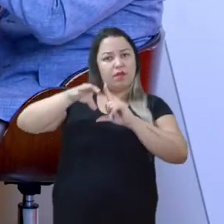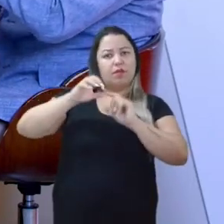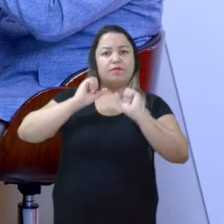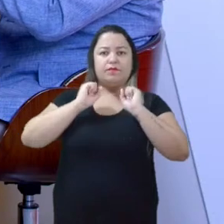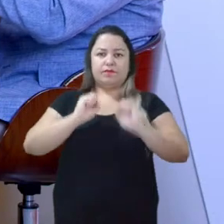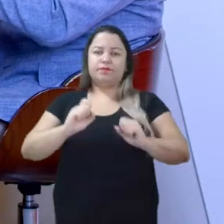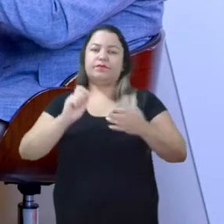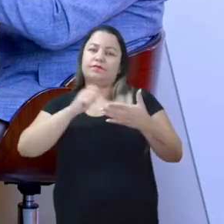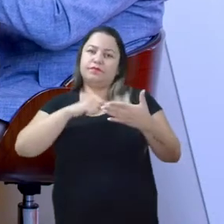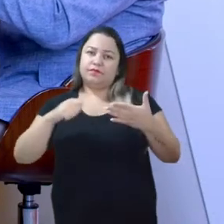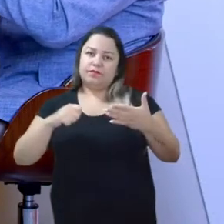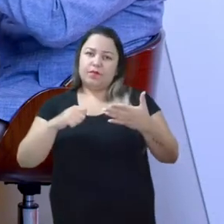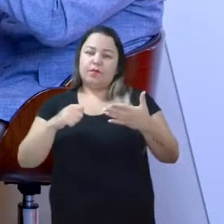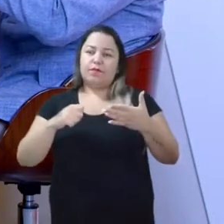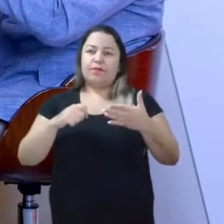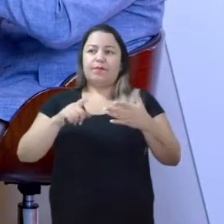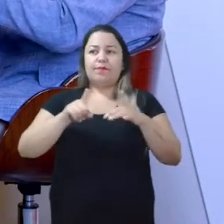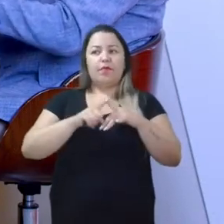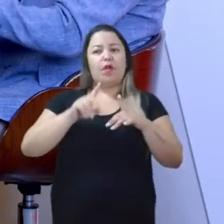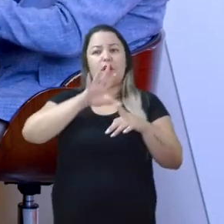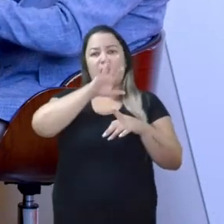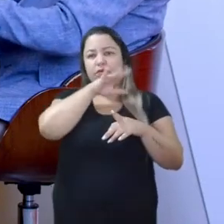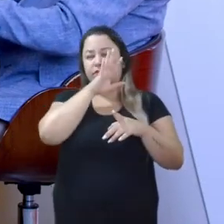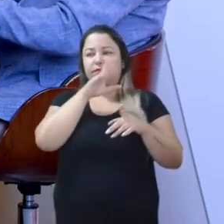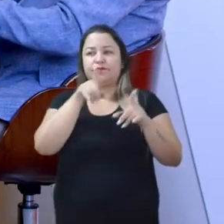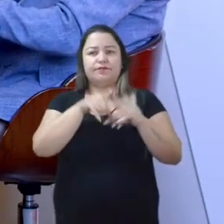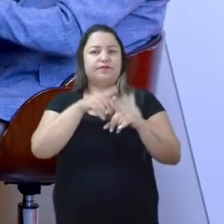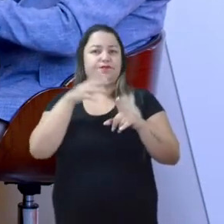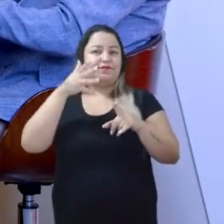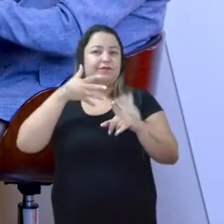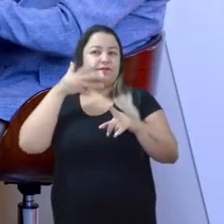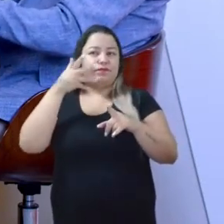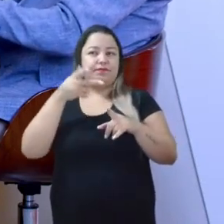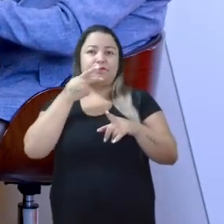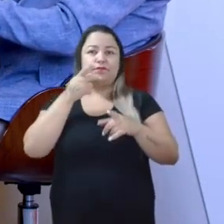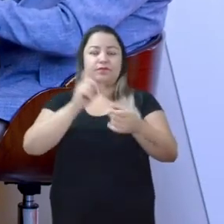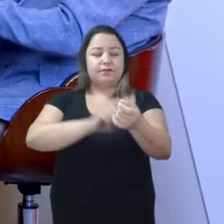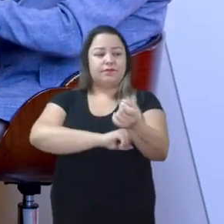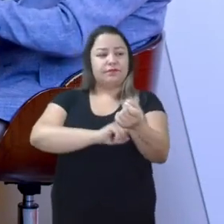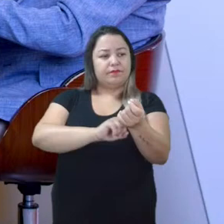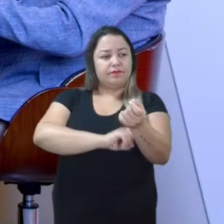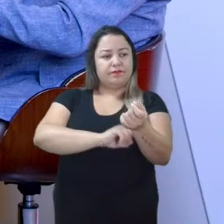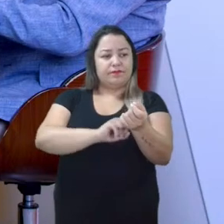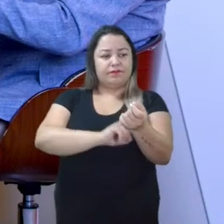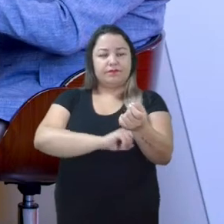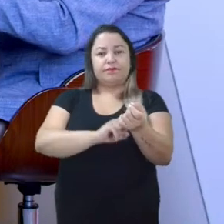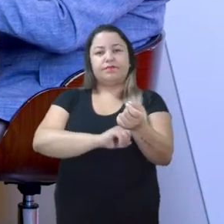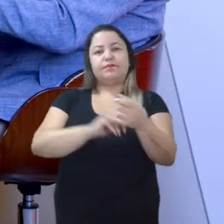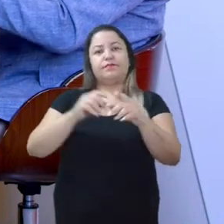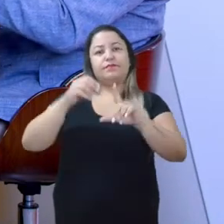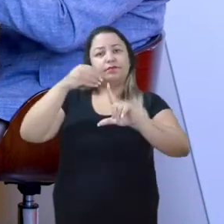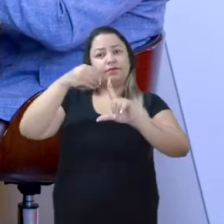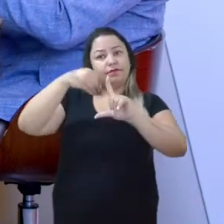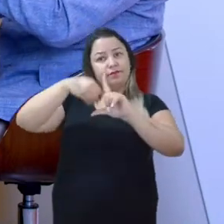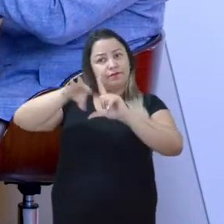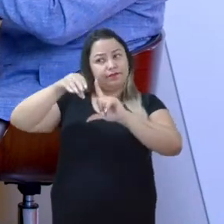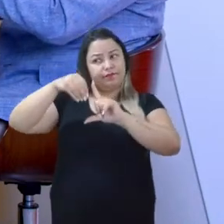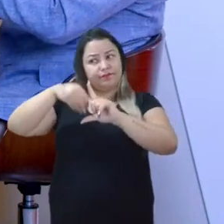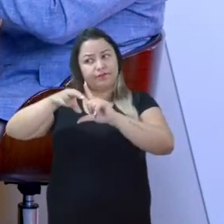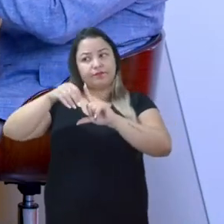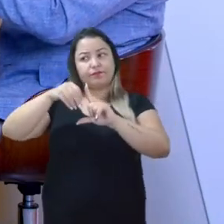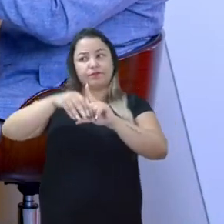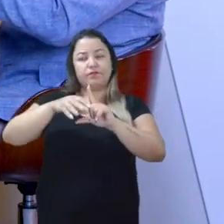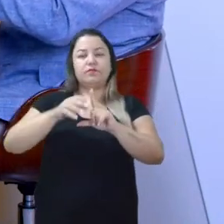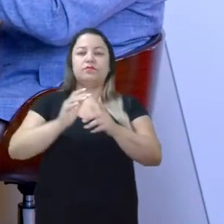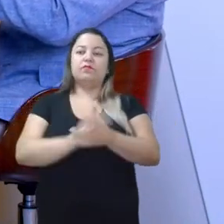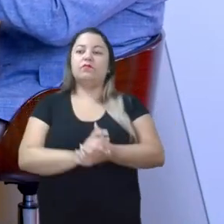ali difamatória, um conteúdo com um discurso de ódio, mas na hora que ela vai clicar em publicar, seria mais ou menos como gerar um